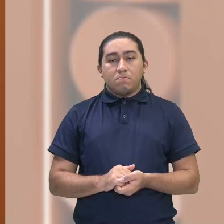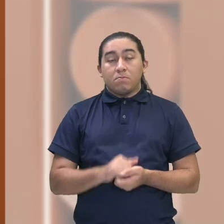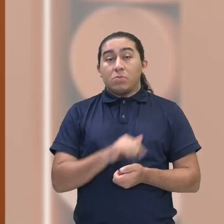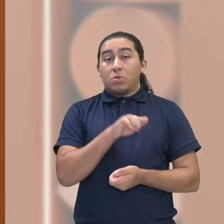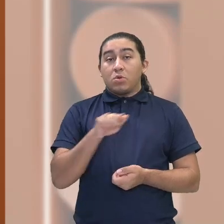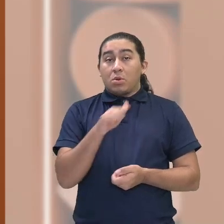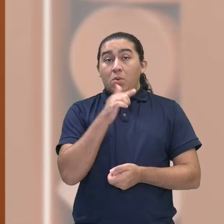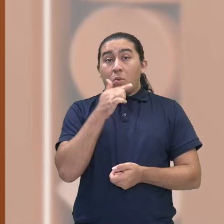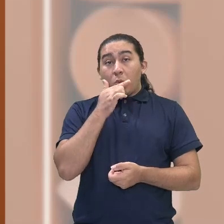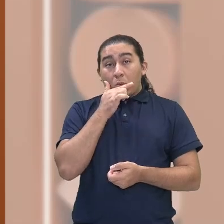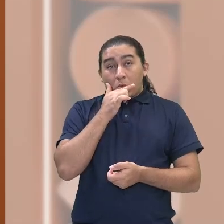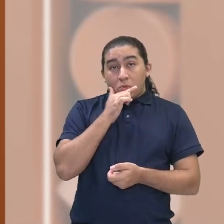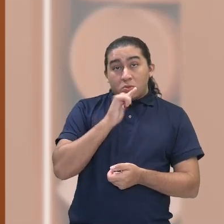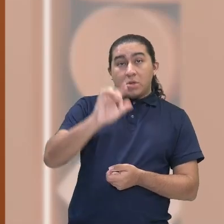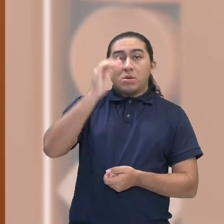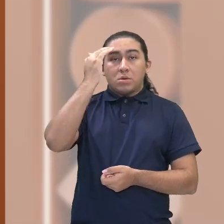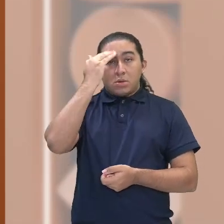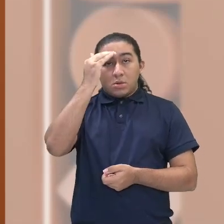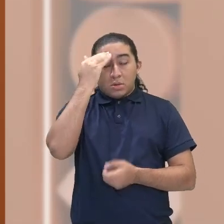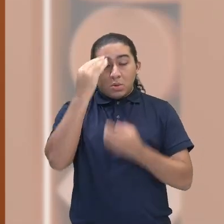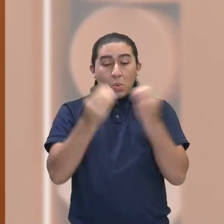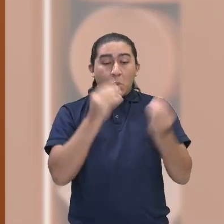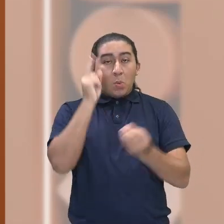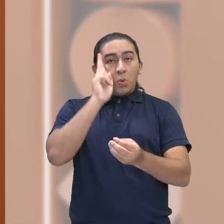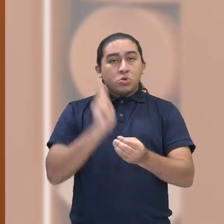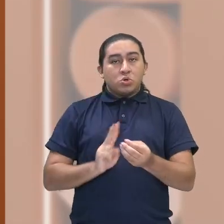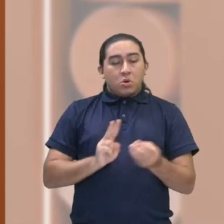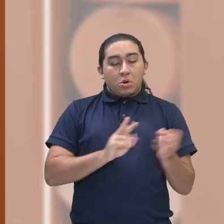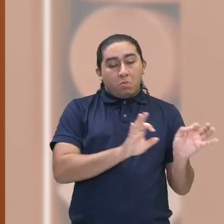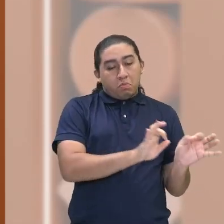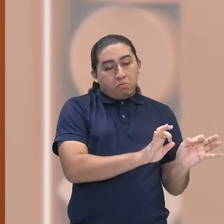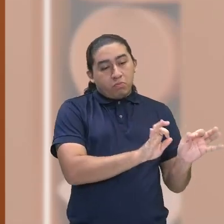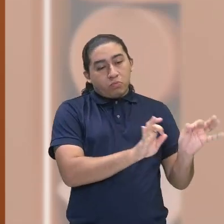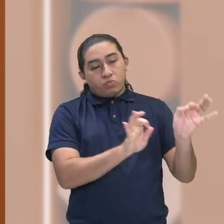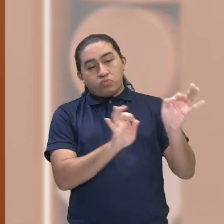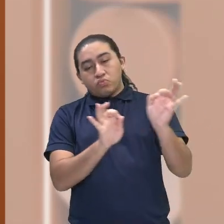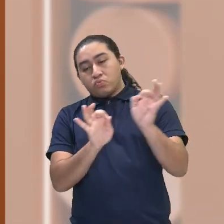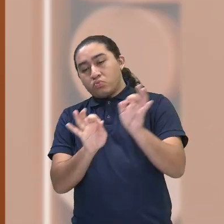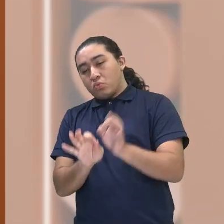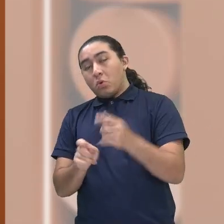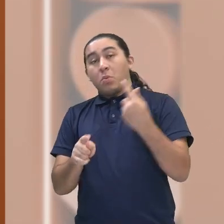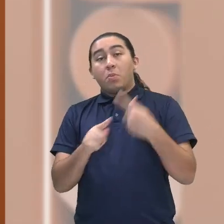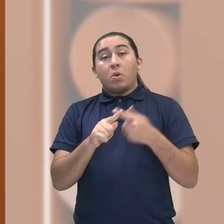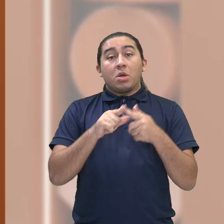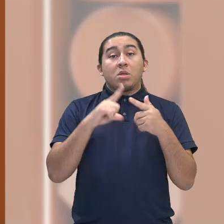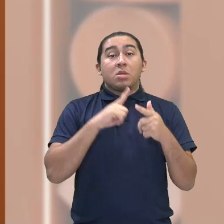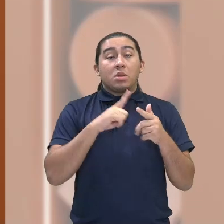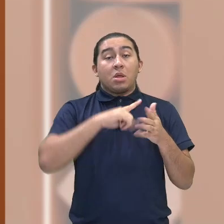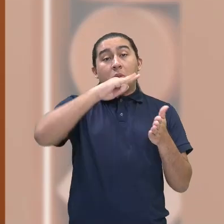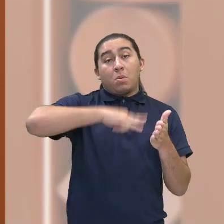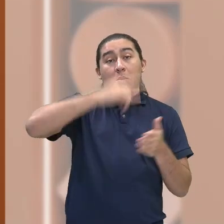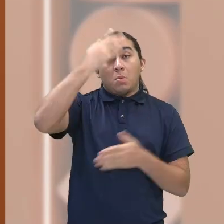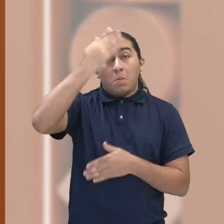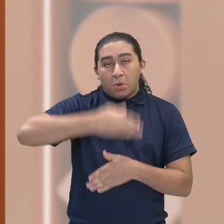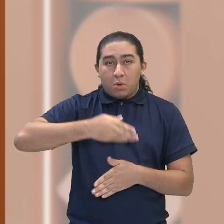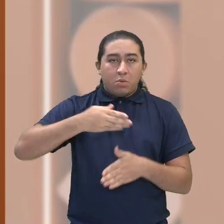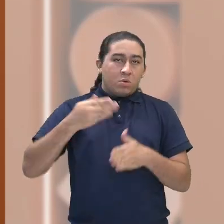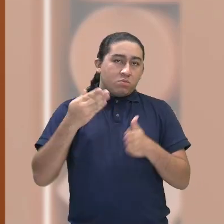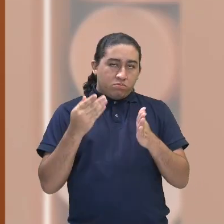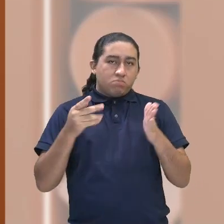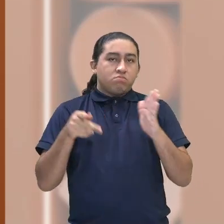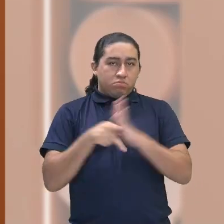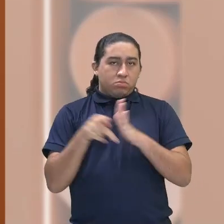averiguar o trajeto da história justamente através desses registros. Por muito